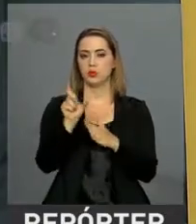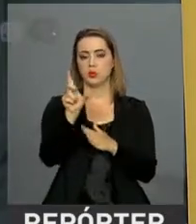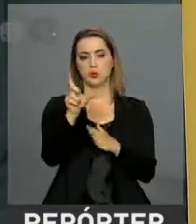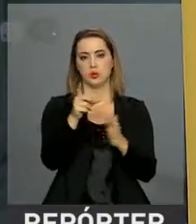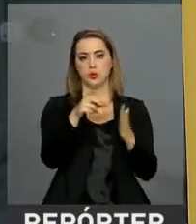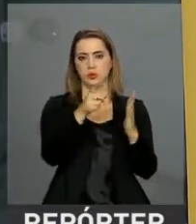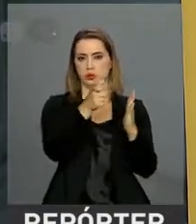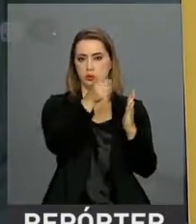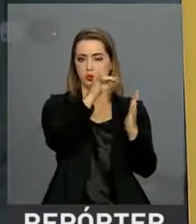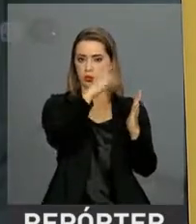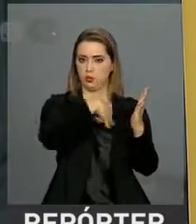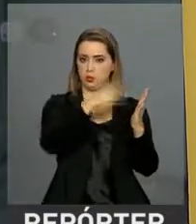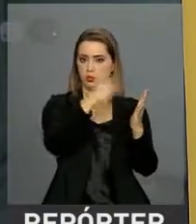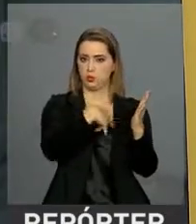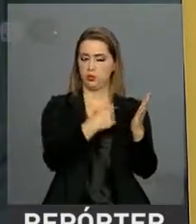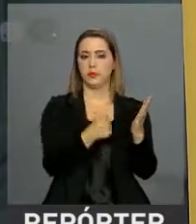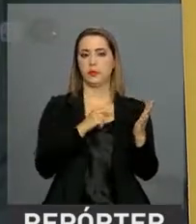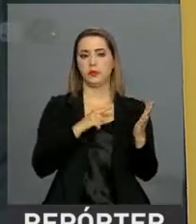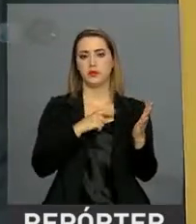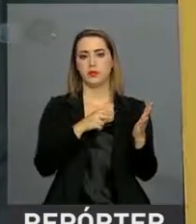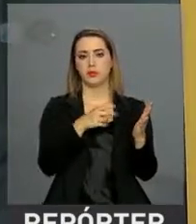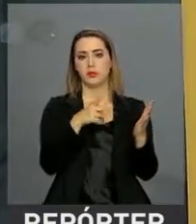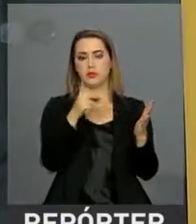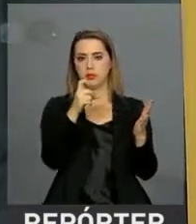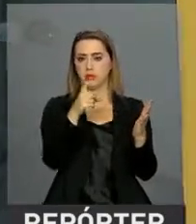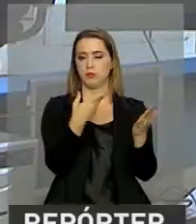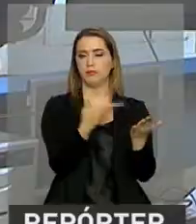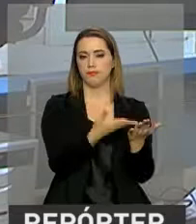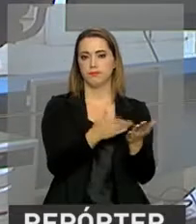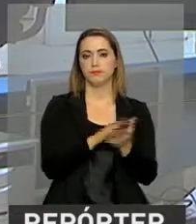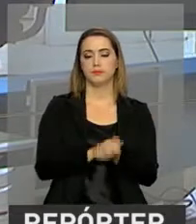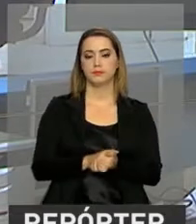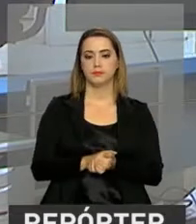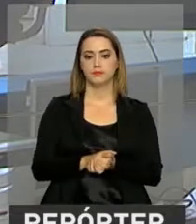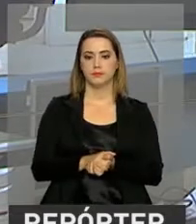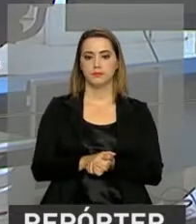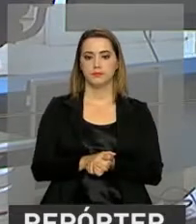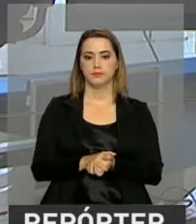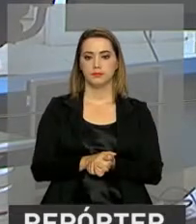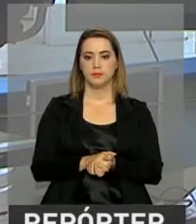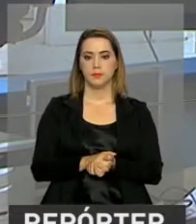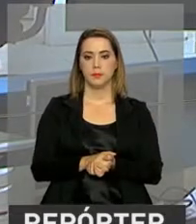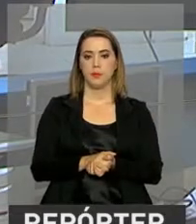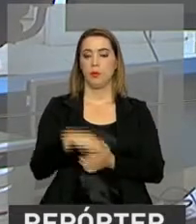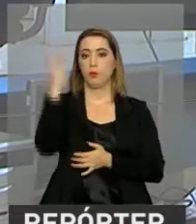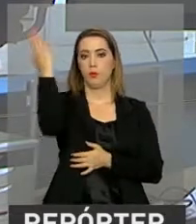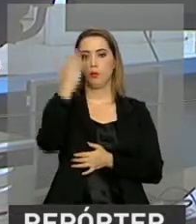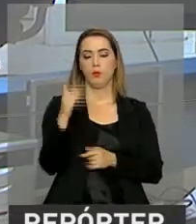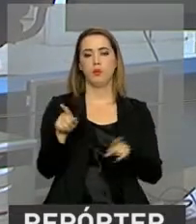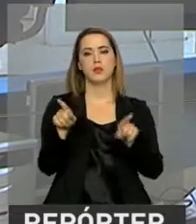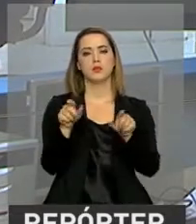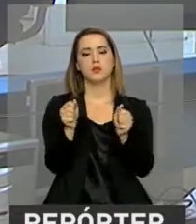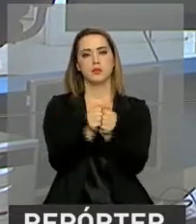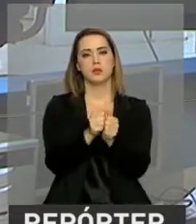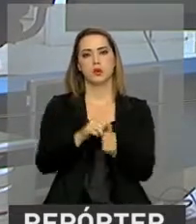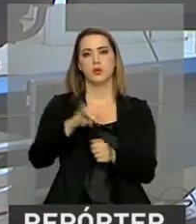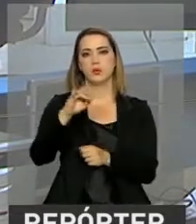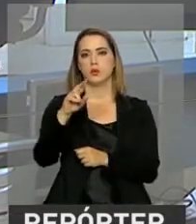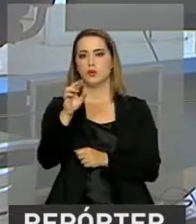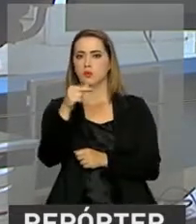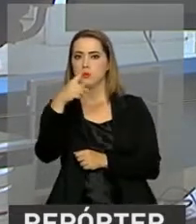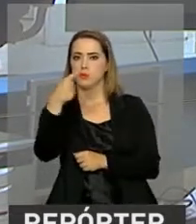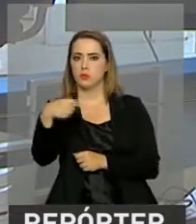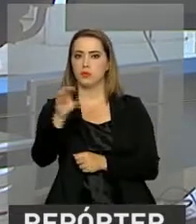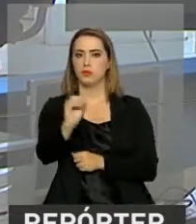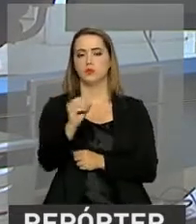é com foto em mãos ela vai lá e retirar o kit no horário programado brasil e irã assinaram nesta sexta feira em brasília um acordo